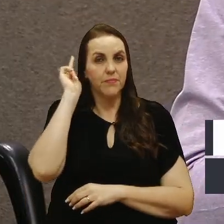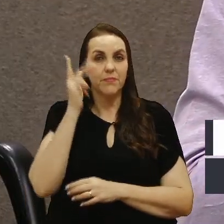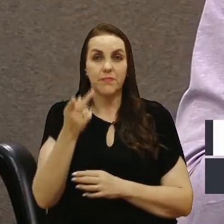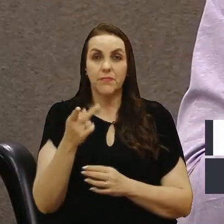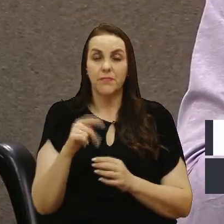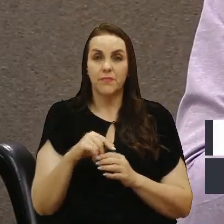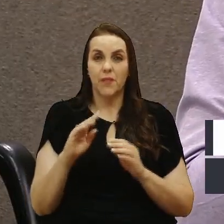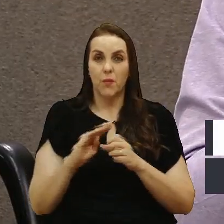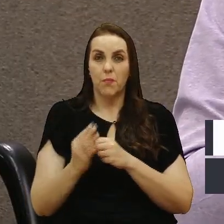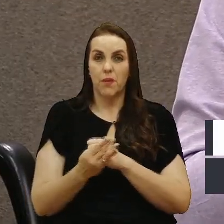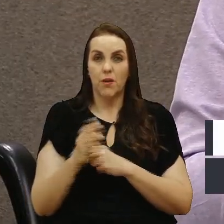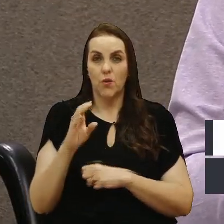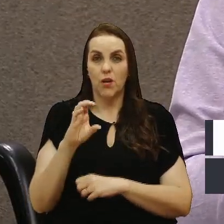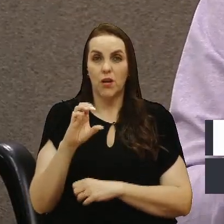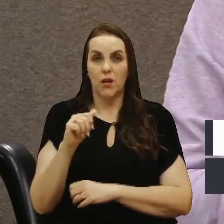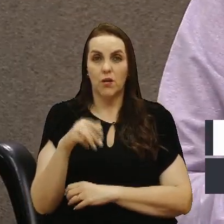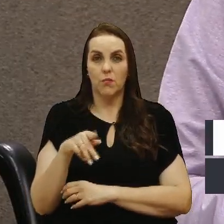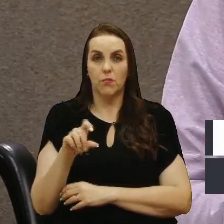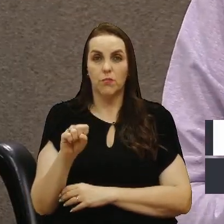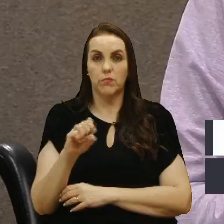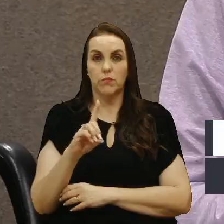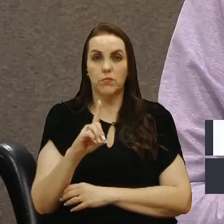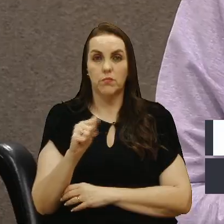né? Eu acredito aqui que,